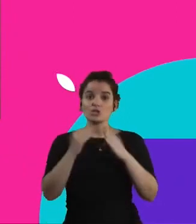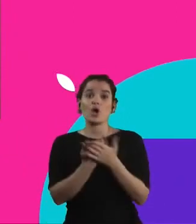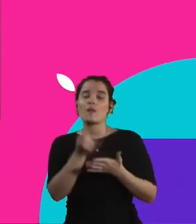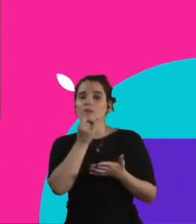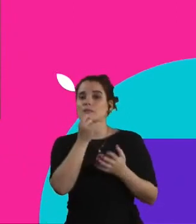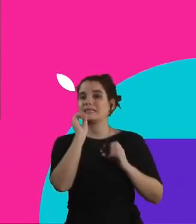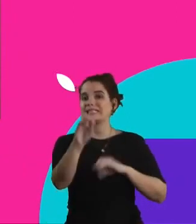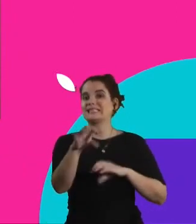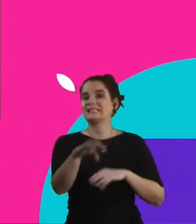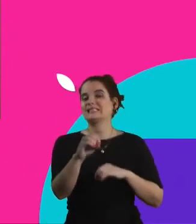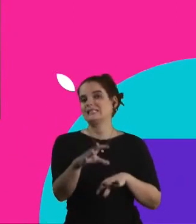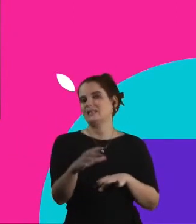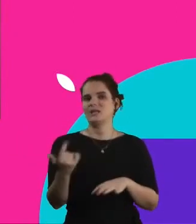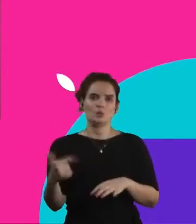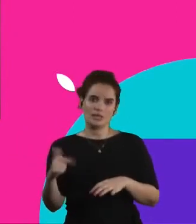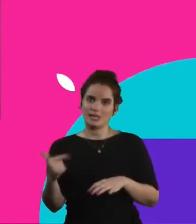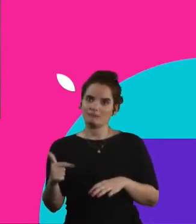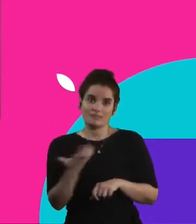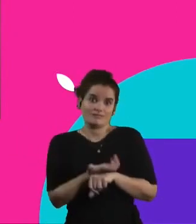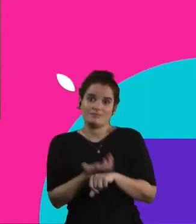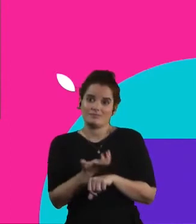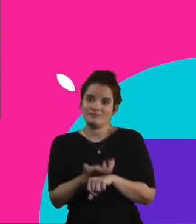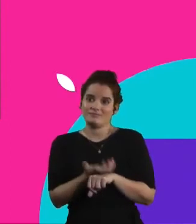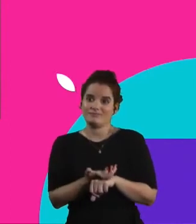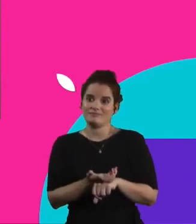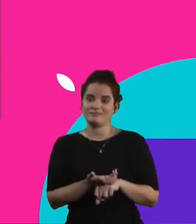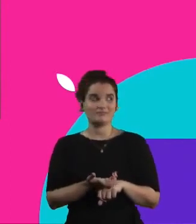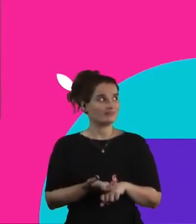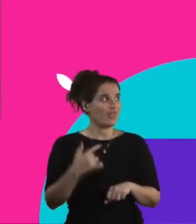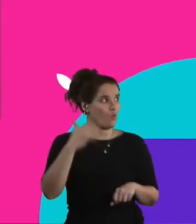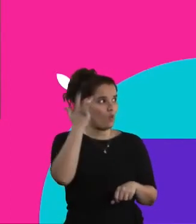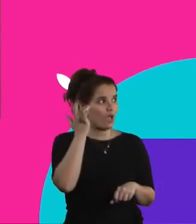não ensinam a educação financeira, né? Então, acho que